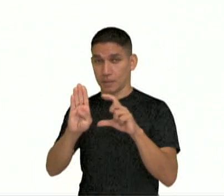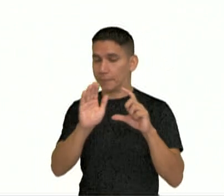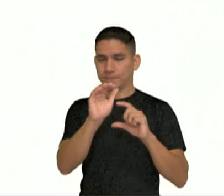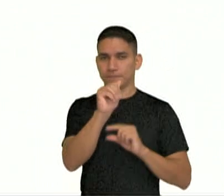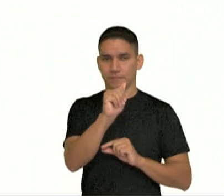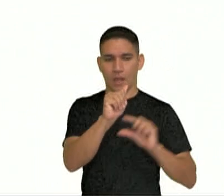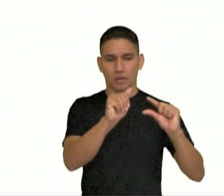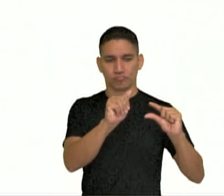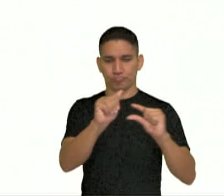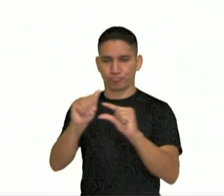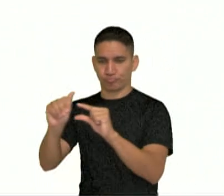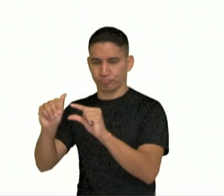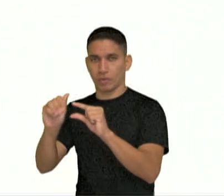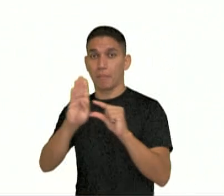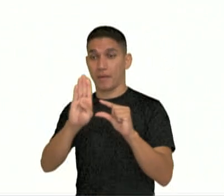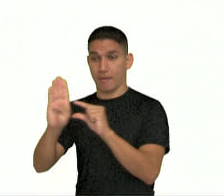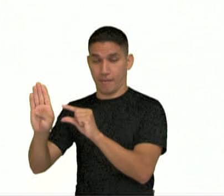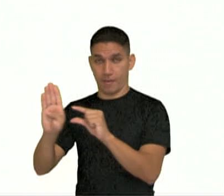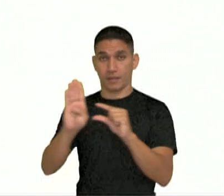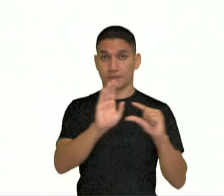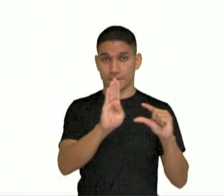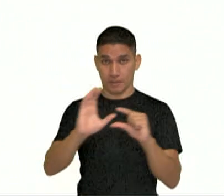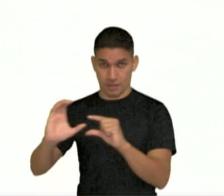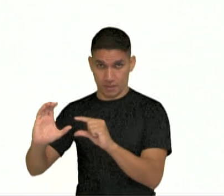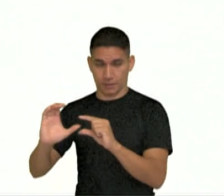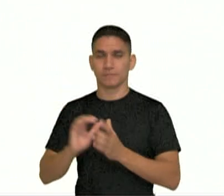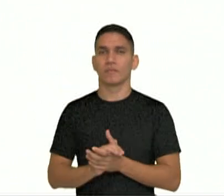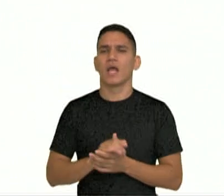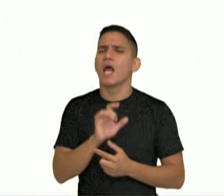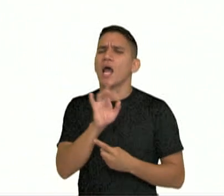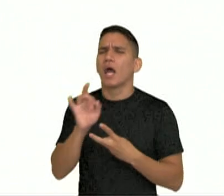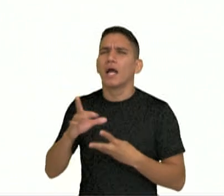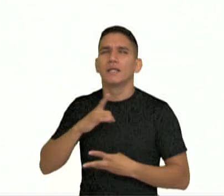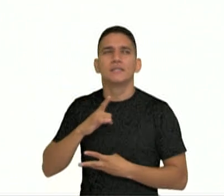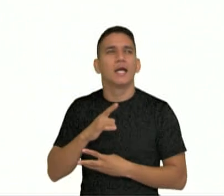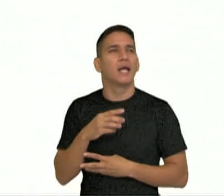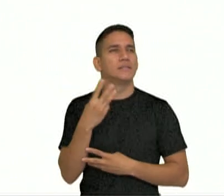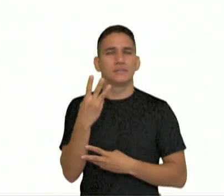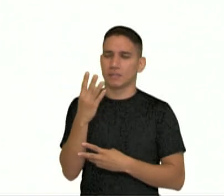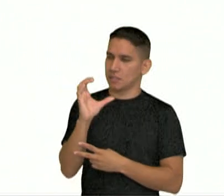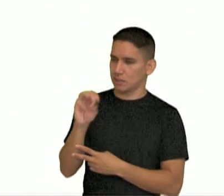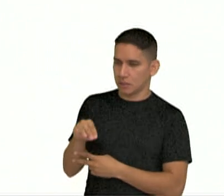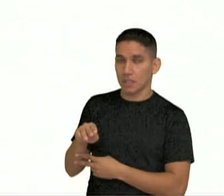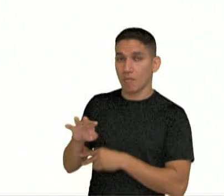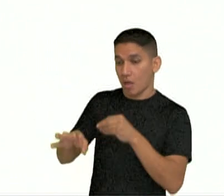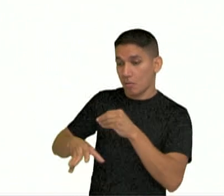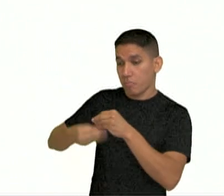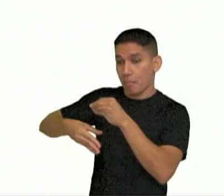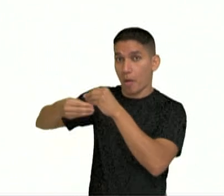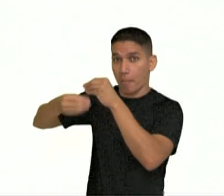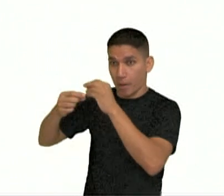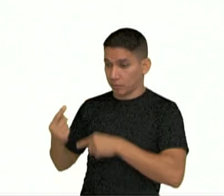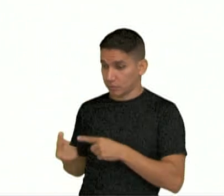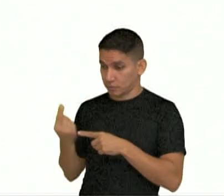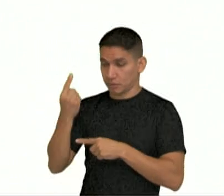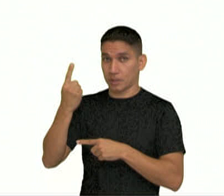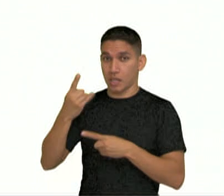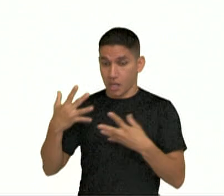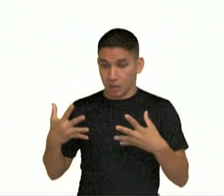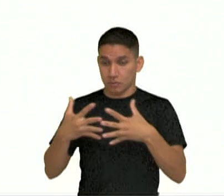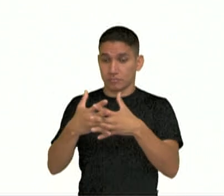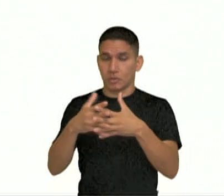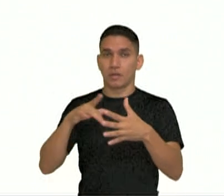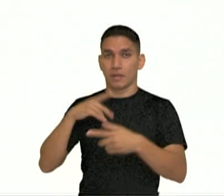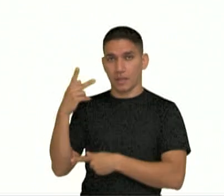centímetros. E cada gene dominante acrescenta 1 centímetro à altura da planta. Do cruzamento entre o indivíduo